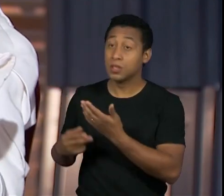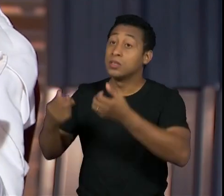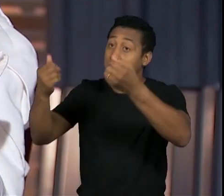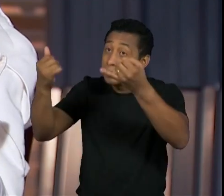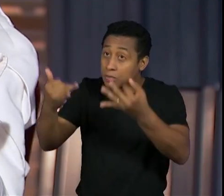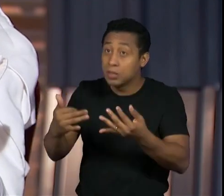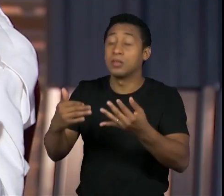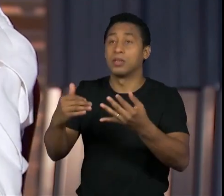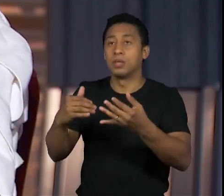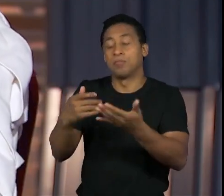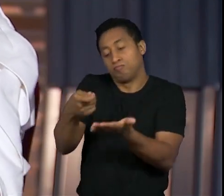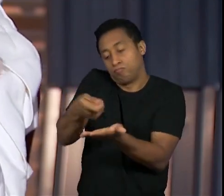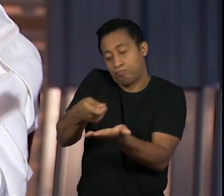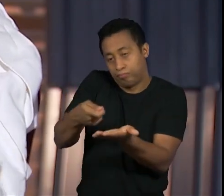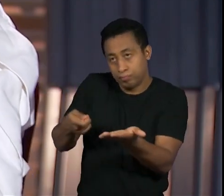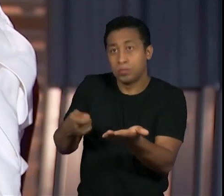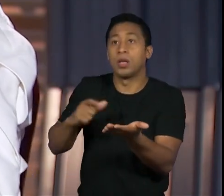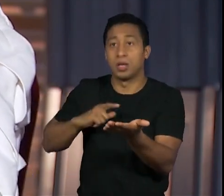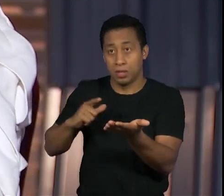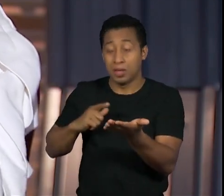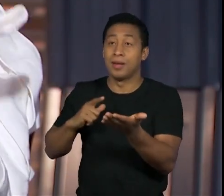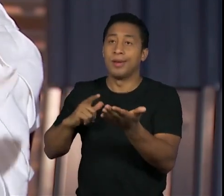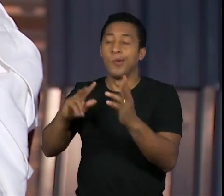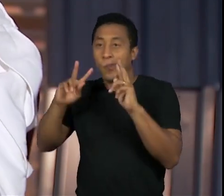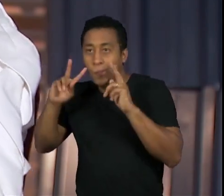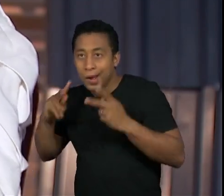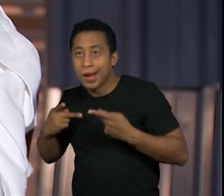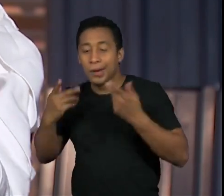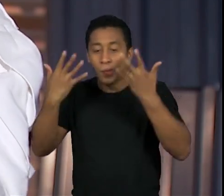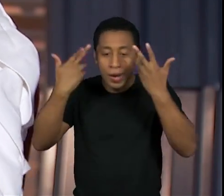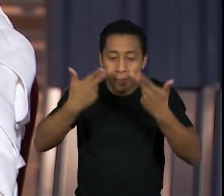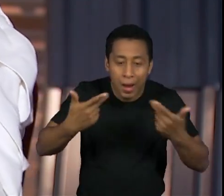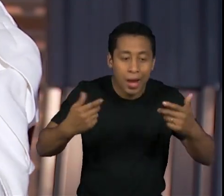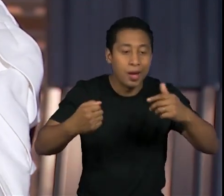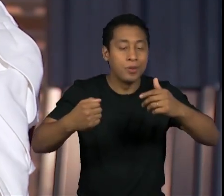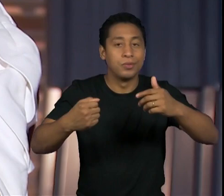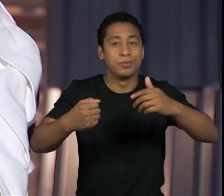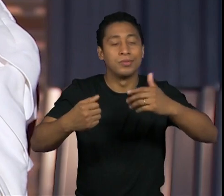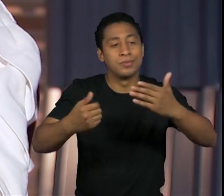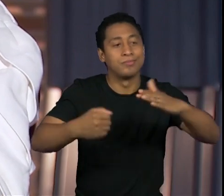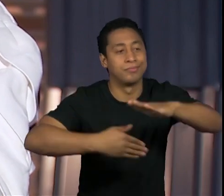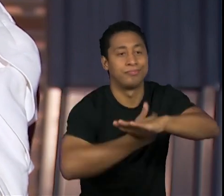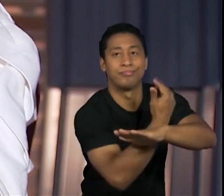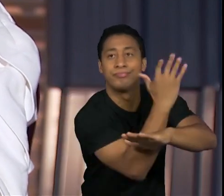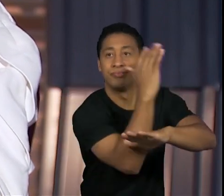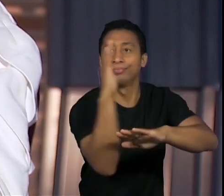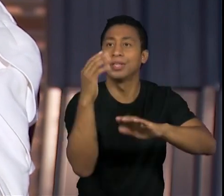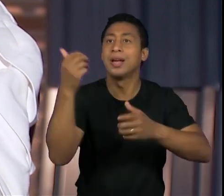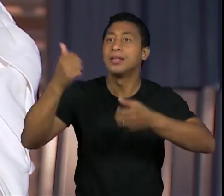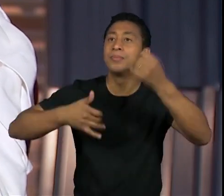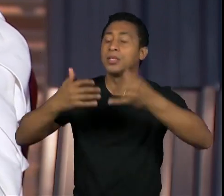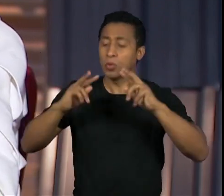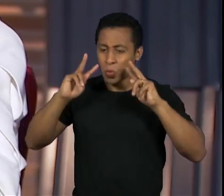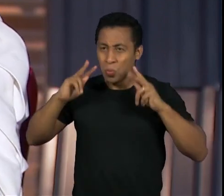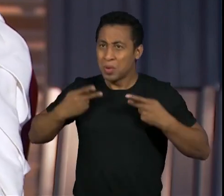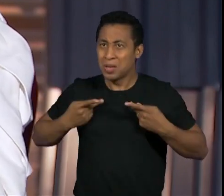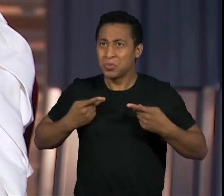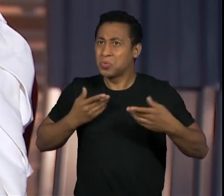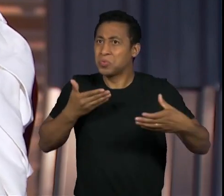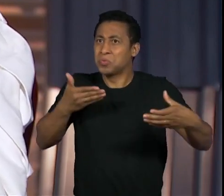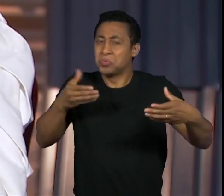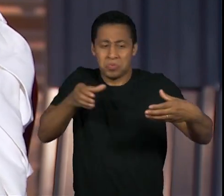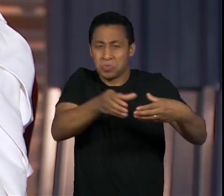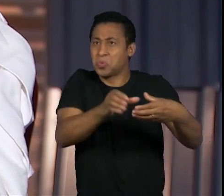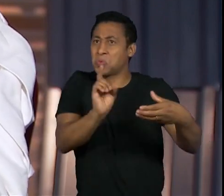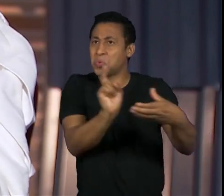animais vivos, né? E de que nós não somos nada também dessa natureza, desse, entre aspas, animal, mas na hora da